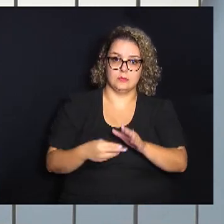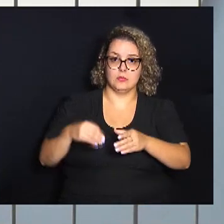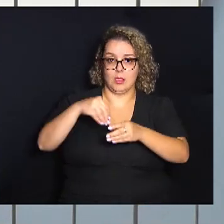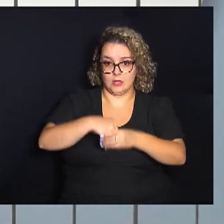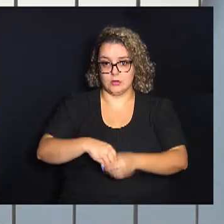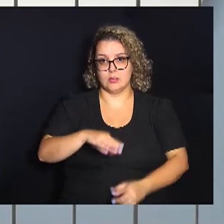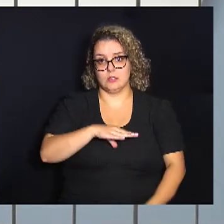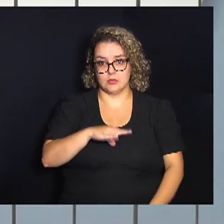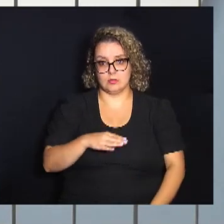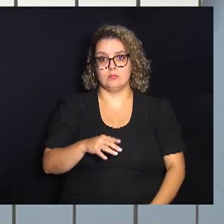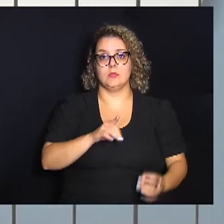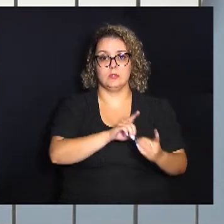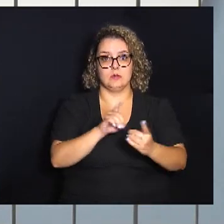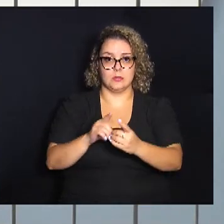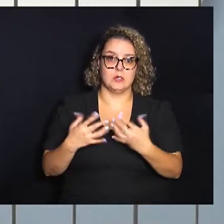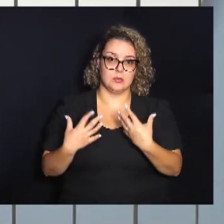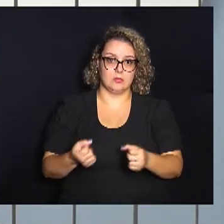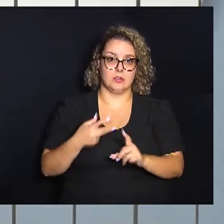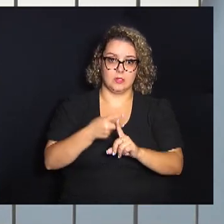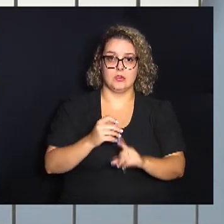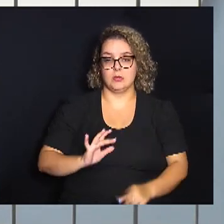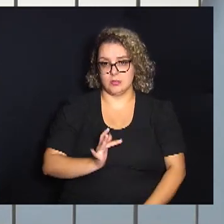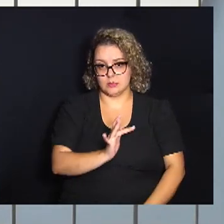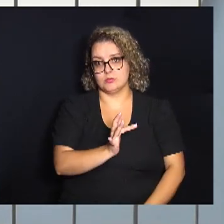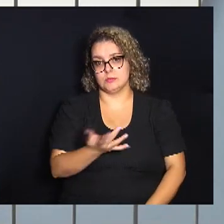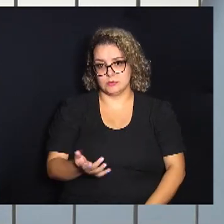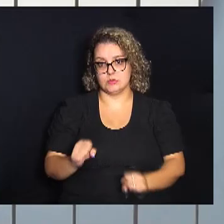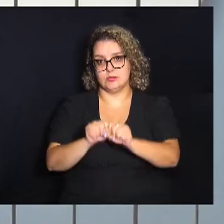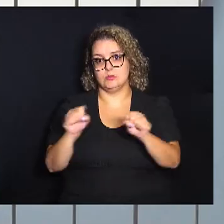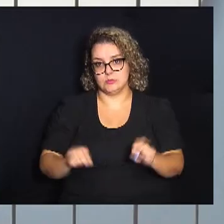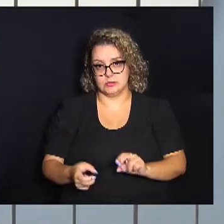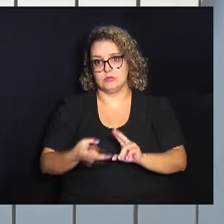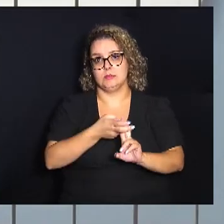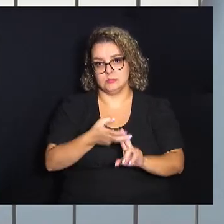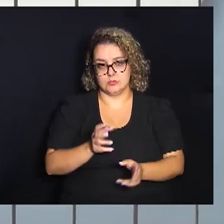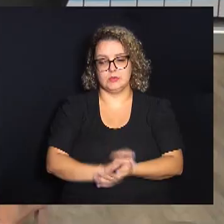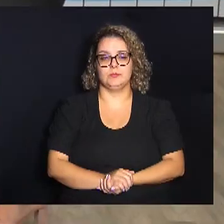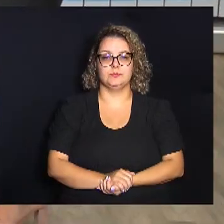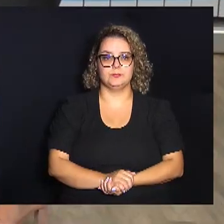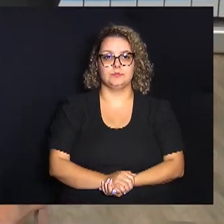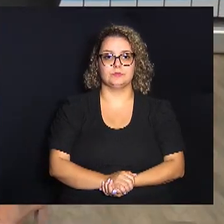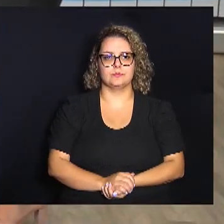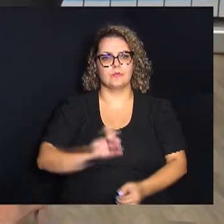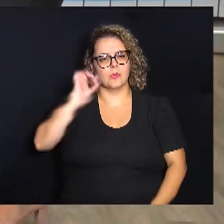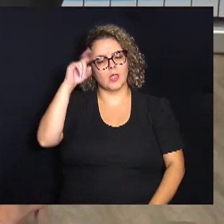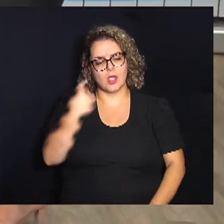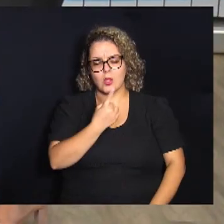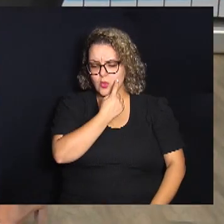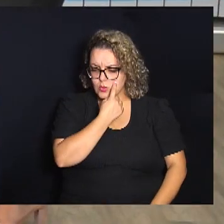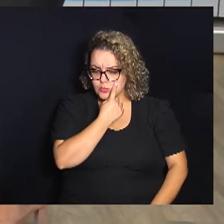municípios que serão contemplados com a vacina da dengue através do Sistema Único de Saúde. Agora, Mirna Abreu, neste